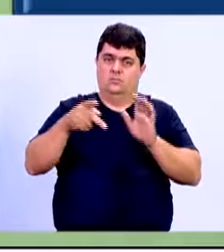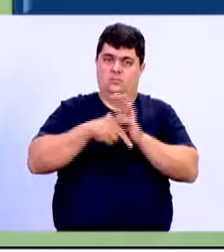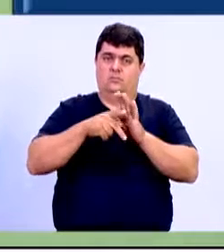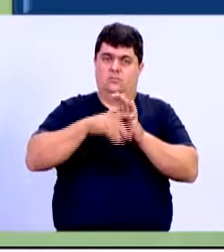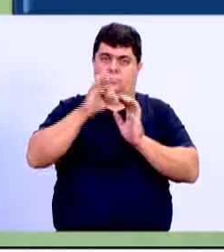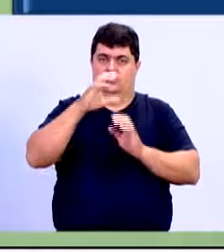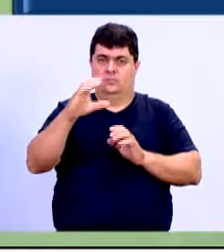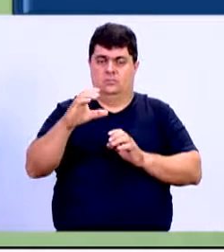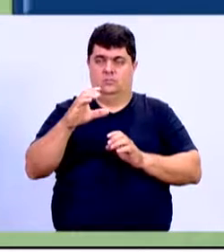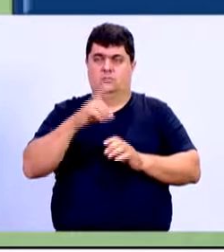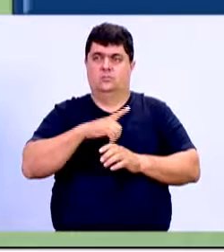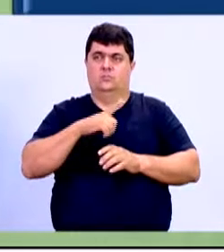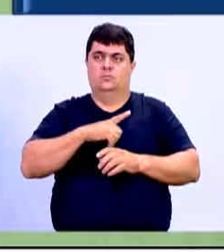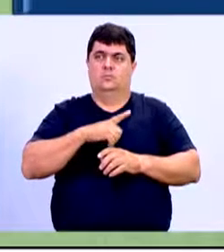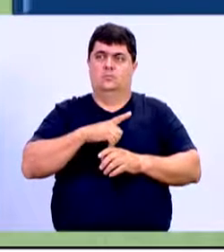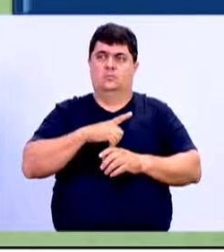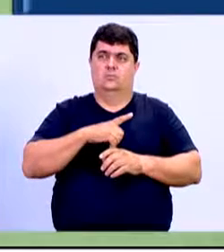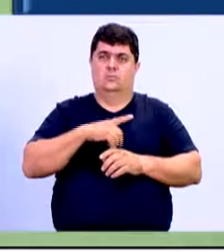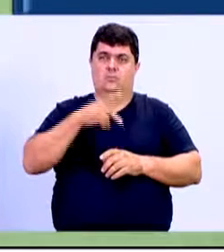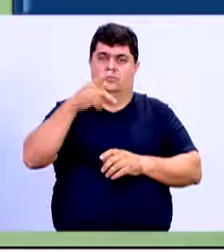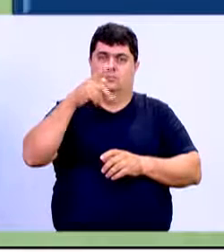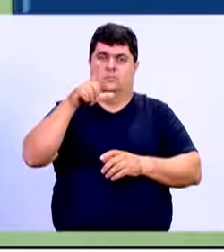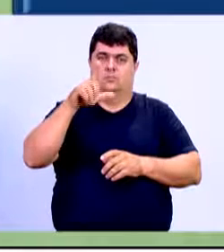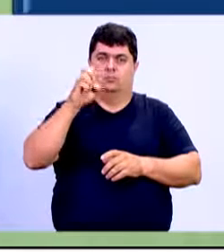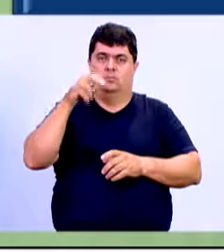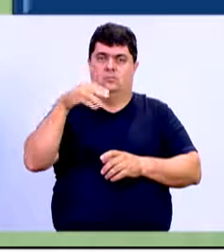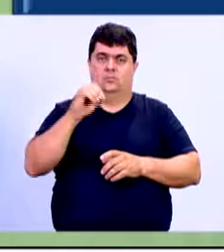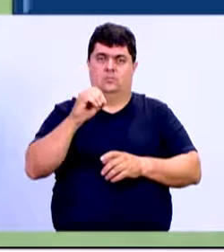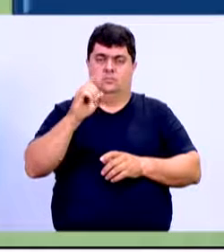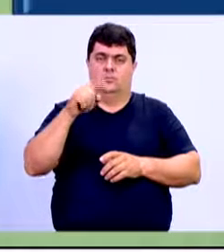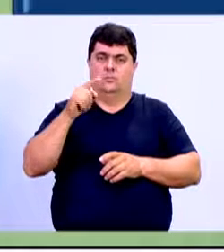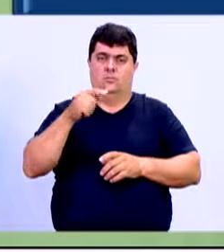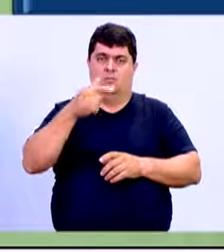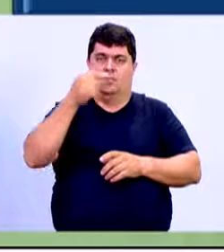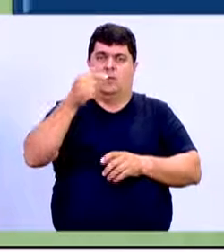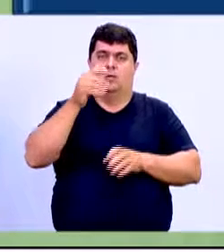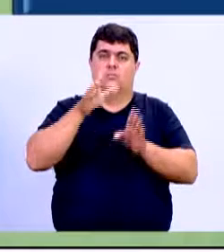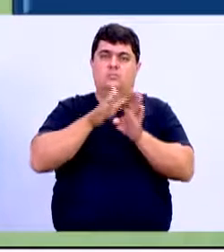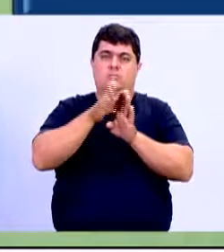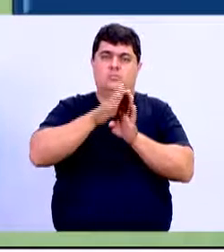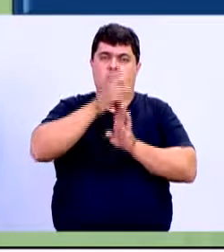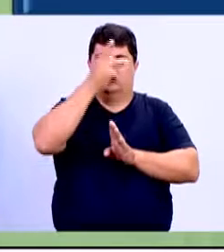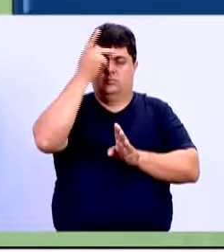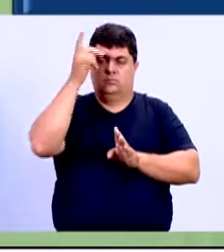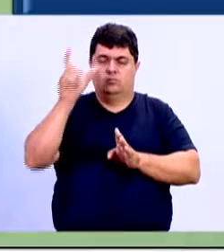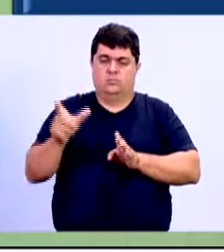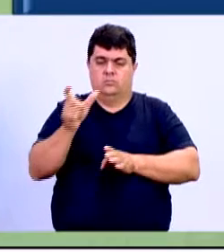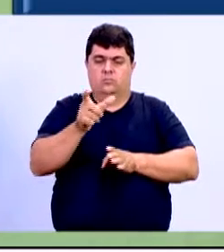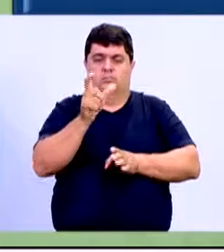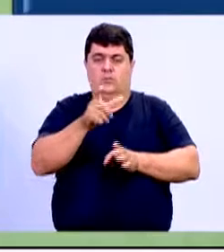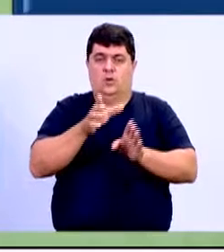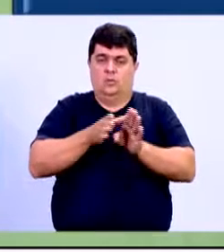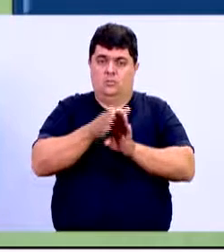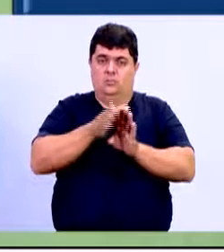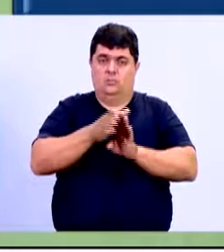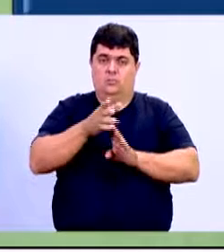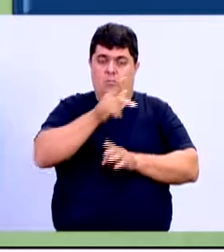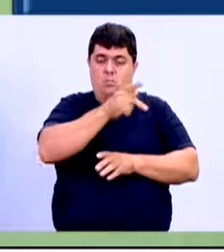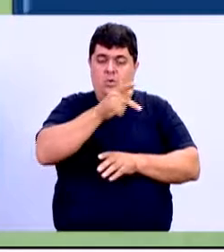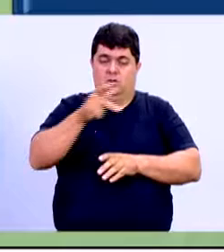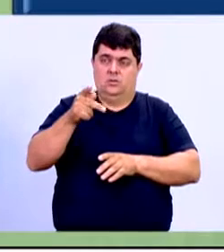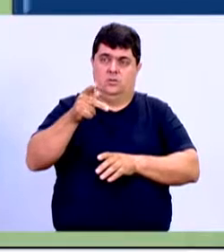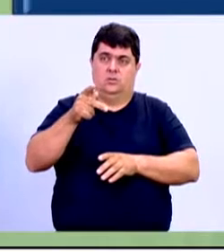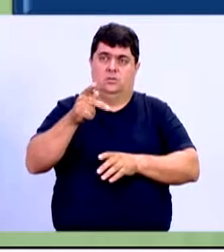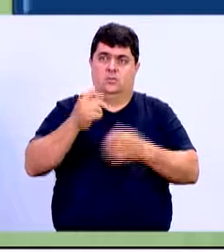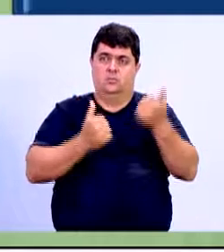Temos aqui o pleno, que é composto pelos 7 conselheiros. Temos o conselheiro presidente e logo